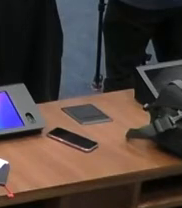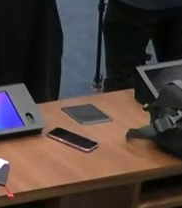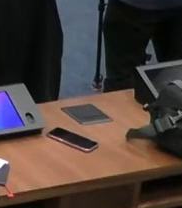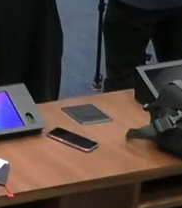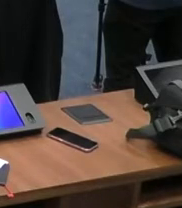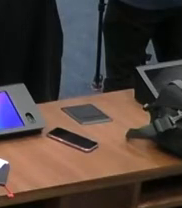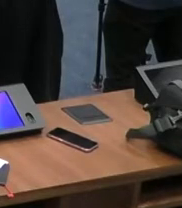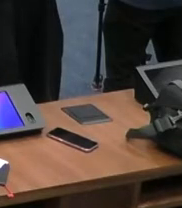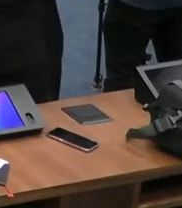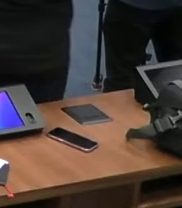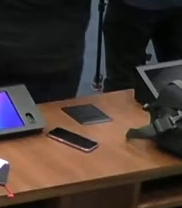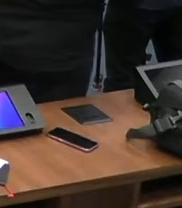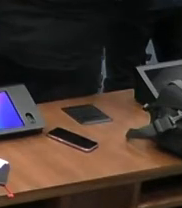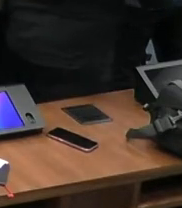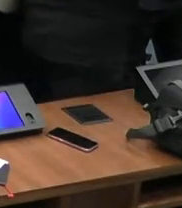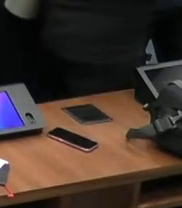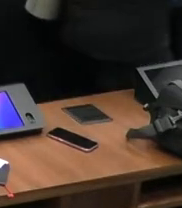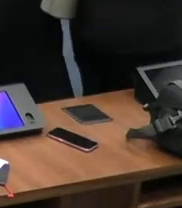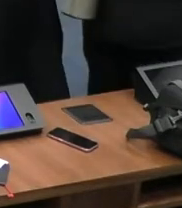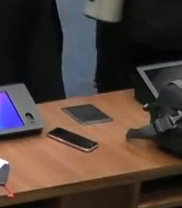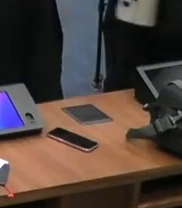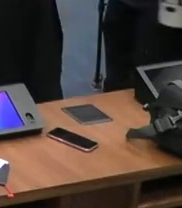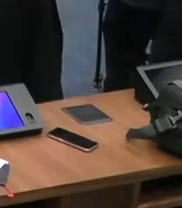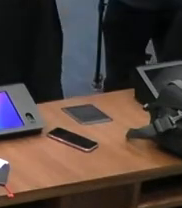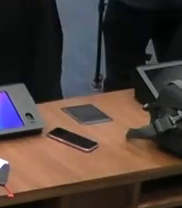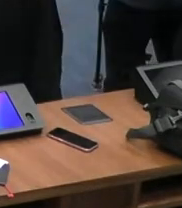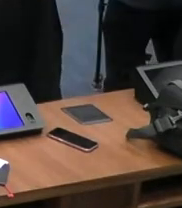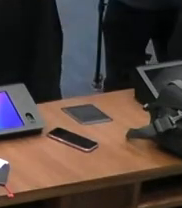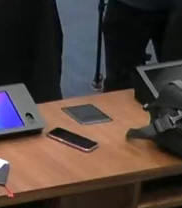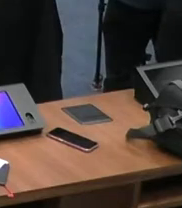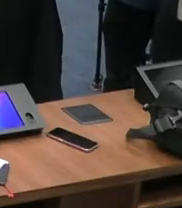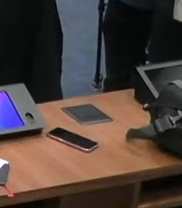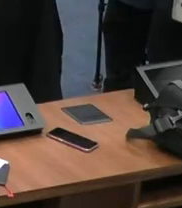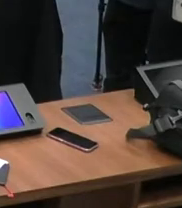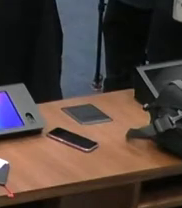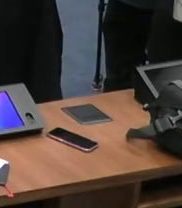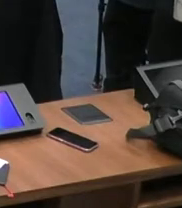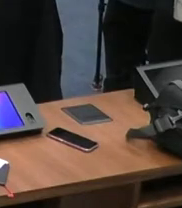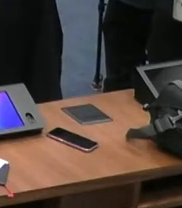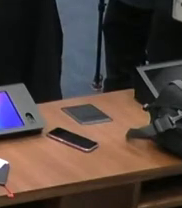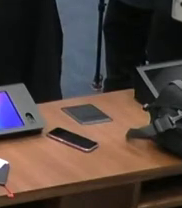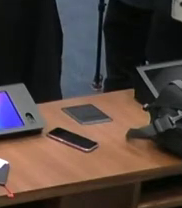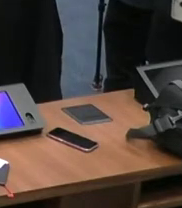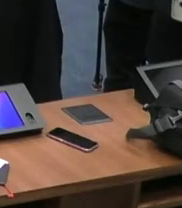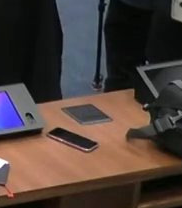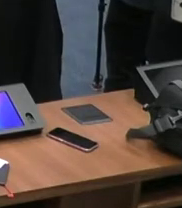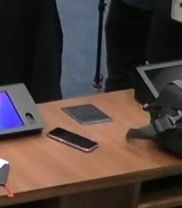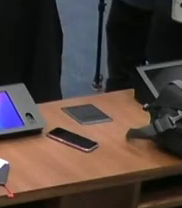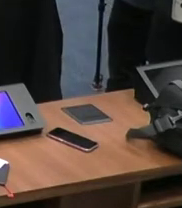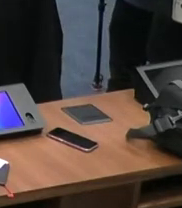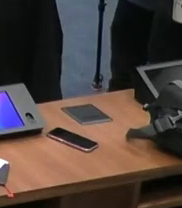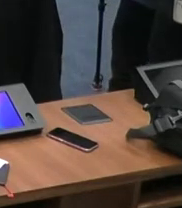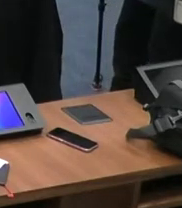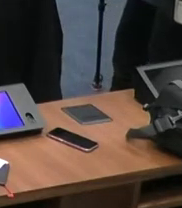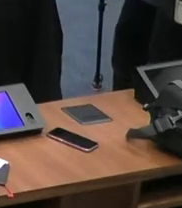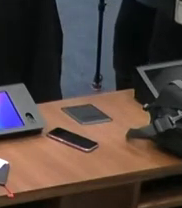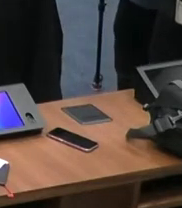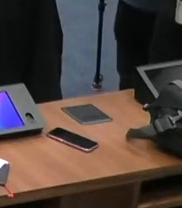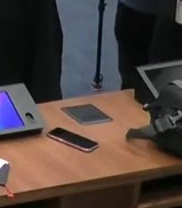é com imensa satisfação que eu tô aqui e e o Observatório existe desde